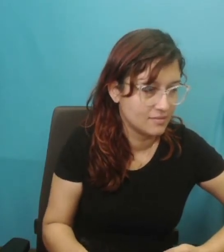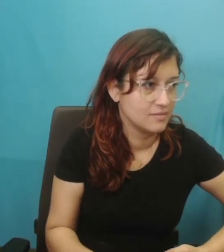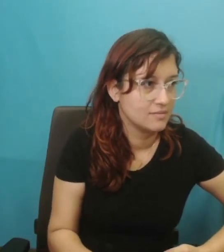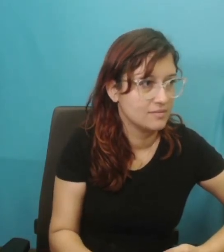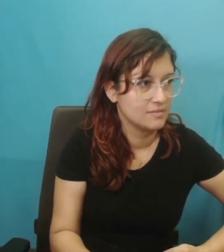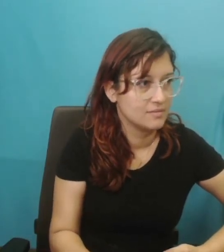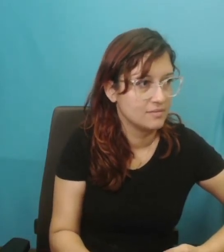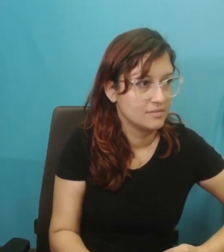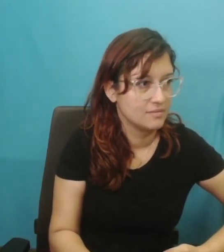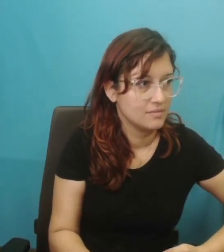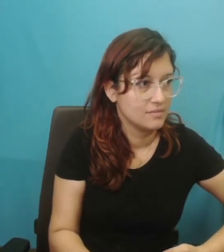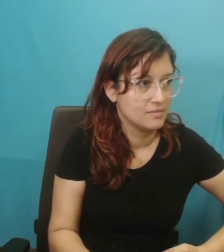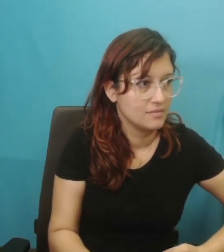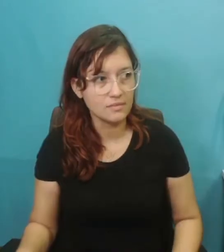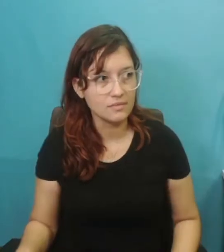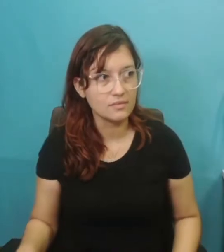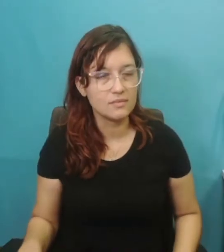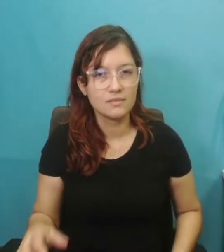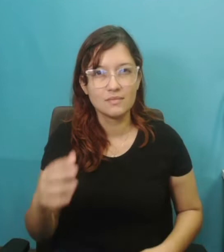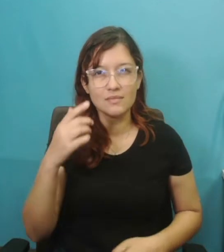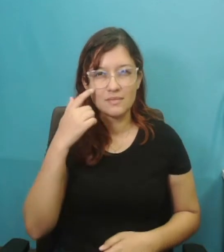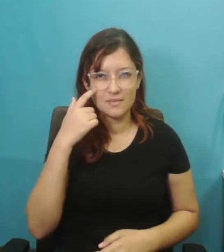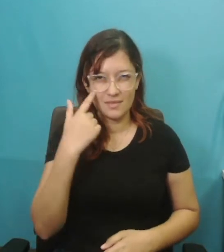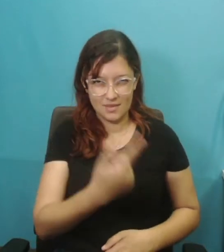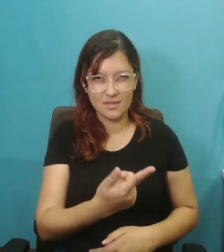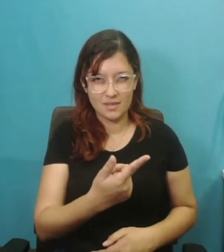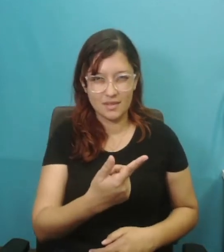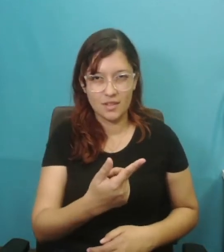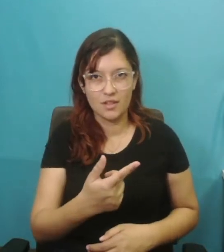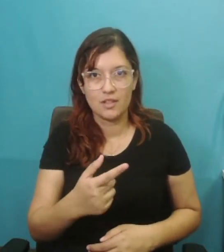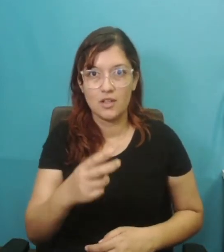Então, aqui é o equilíbrio.